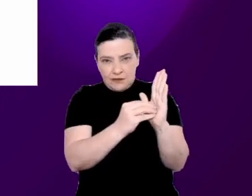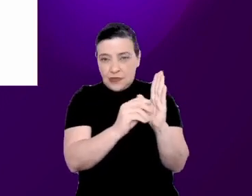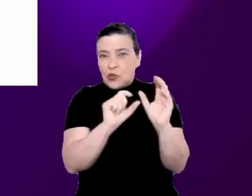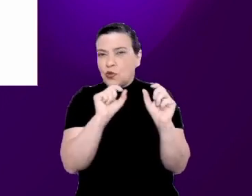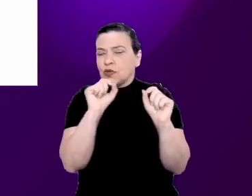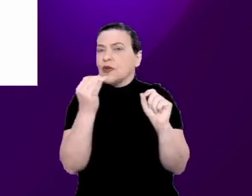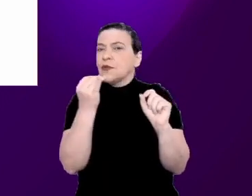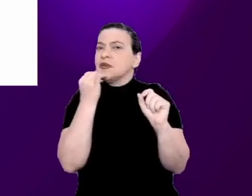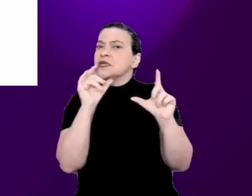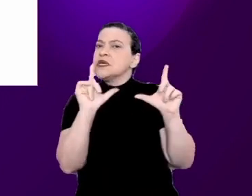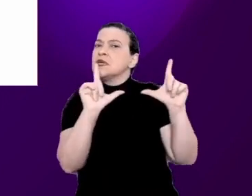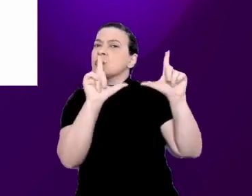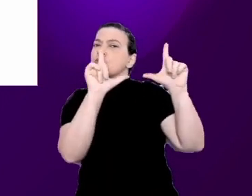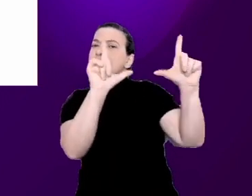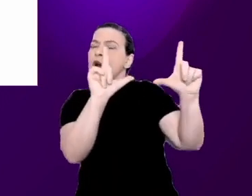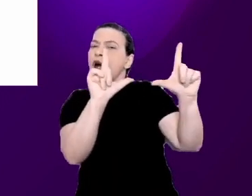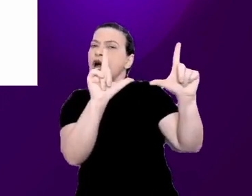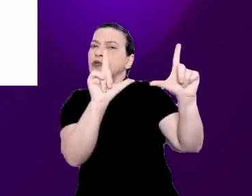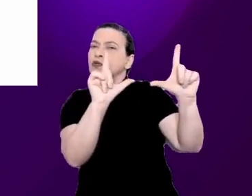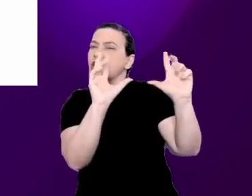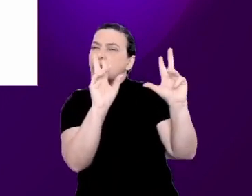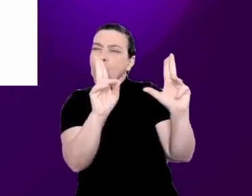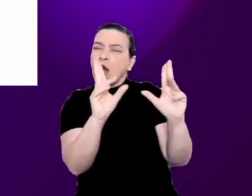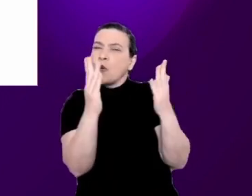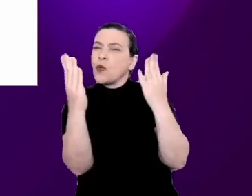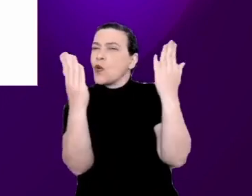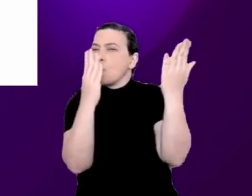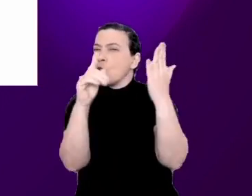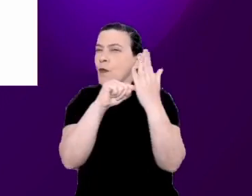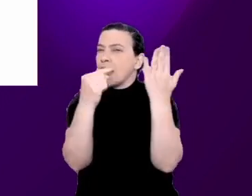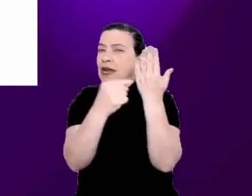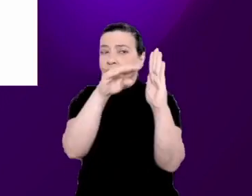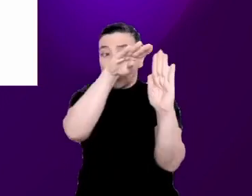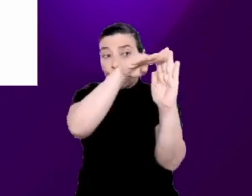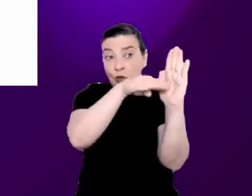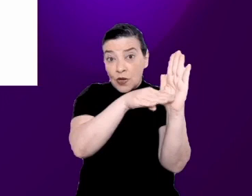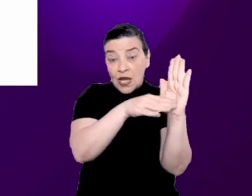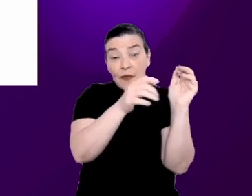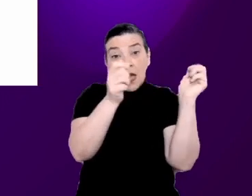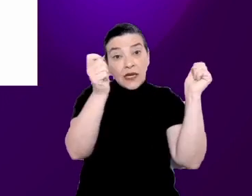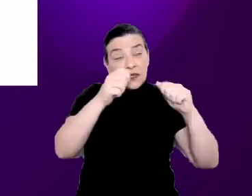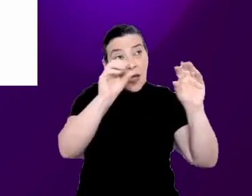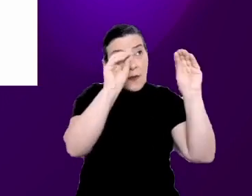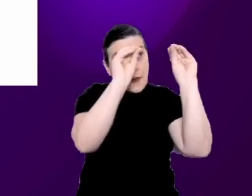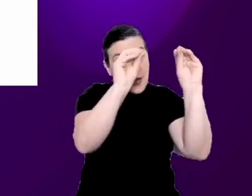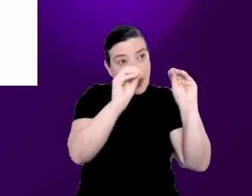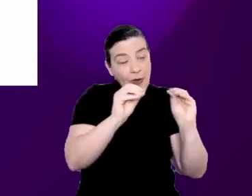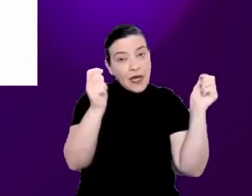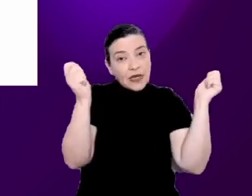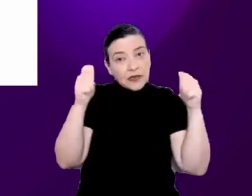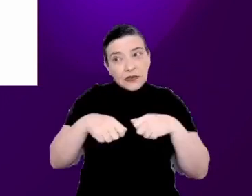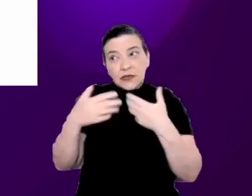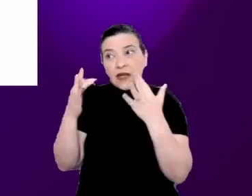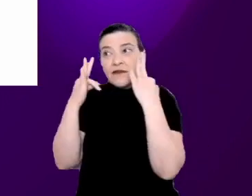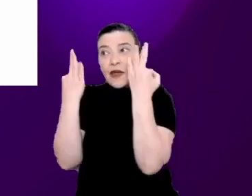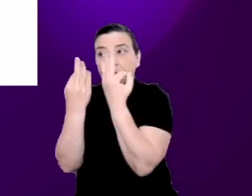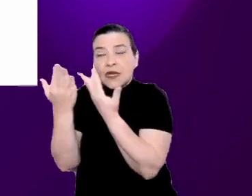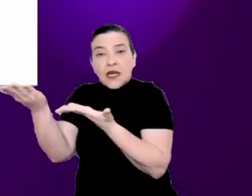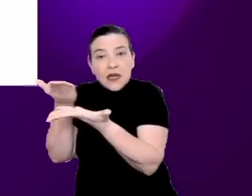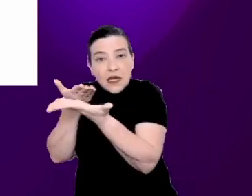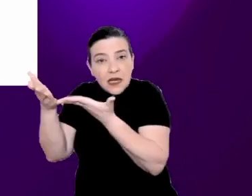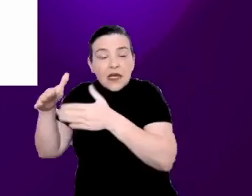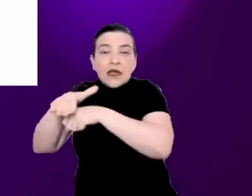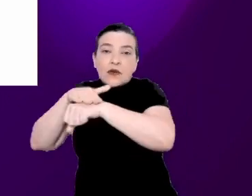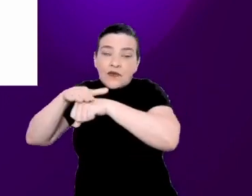nos comunicarmos com a família e com o paciente dentro do quarto do paciente. Então, ali a